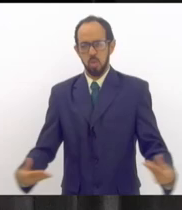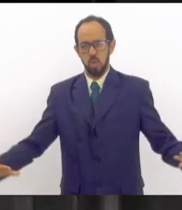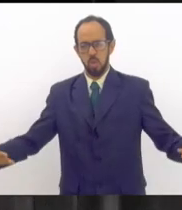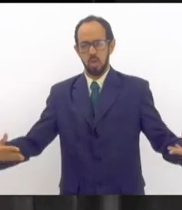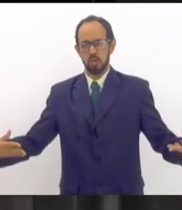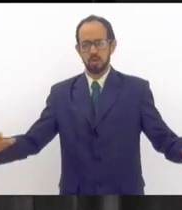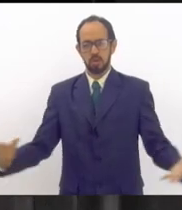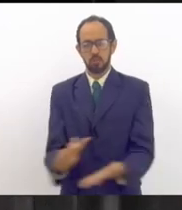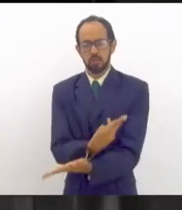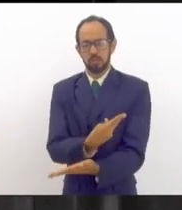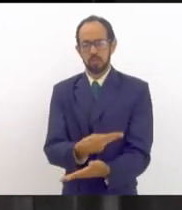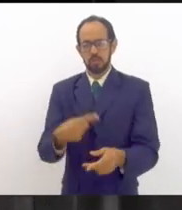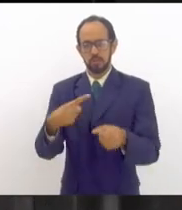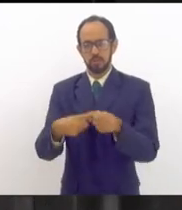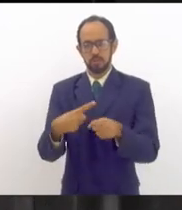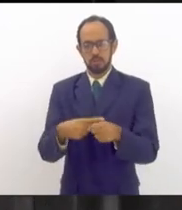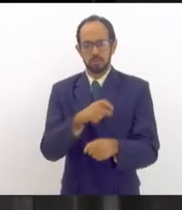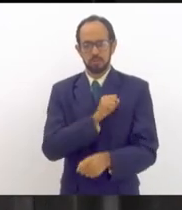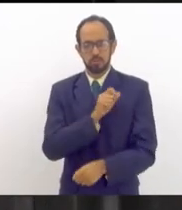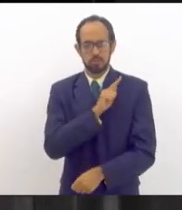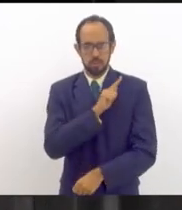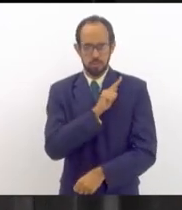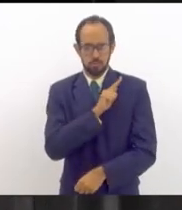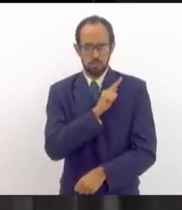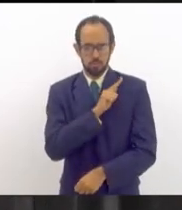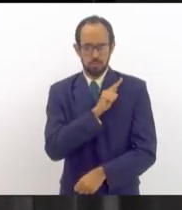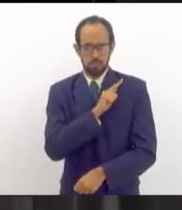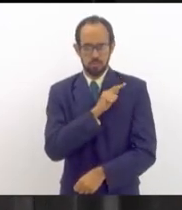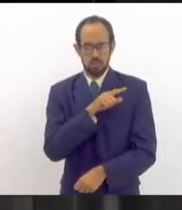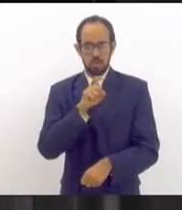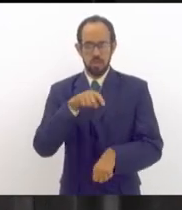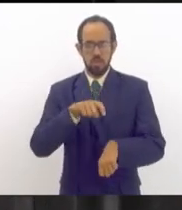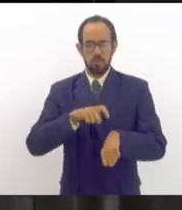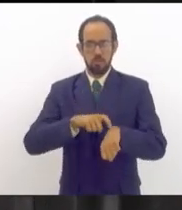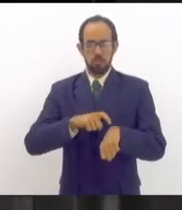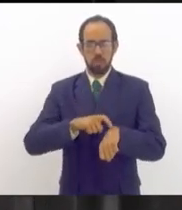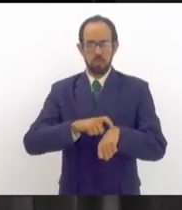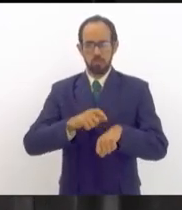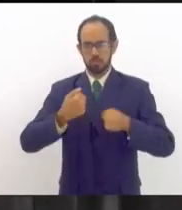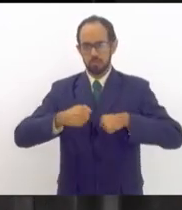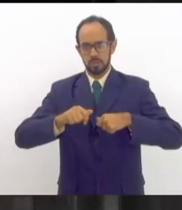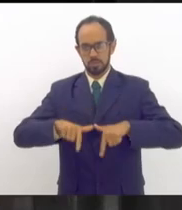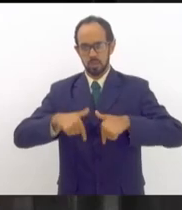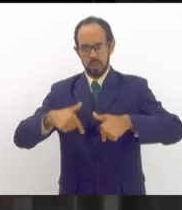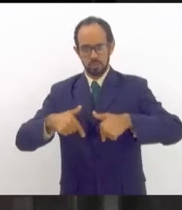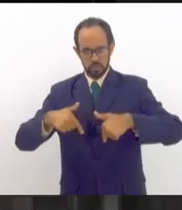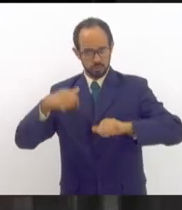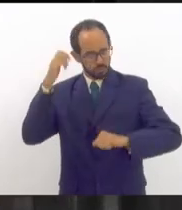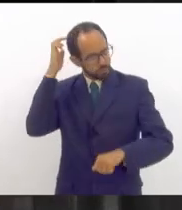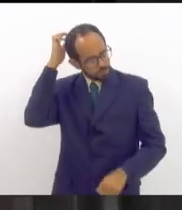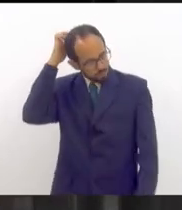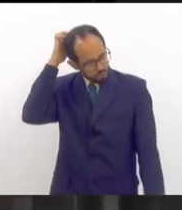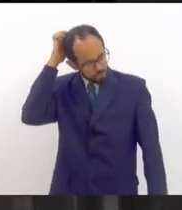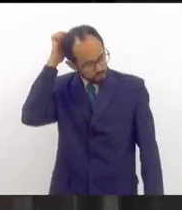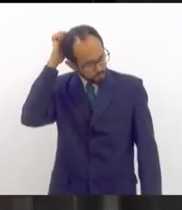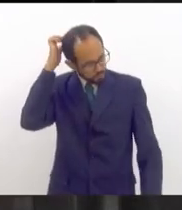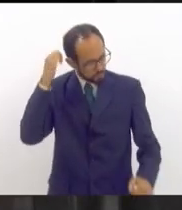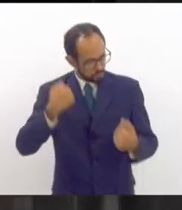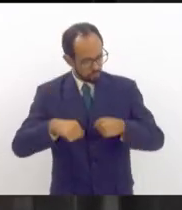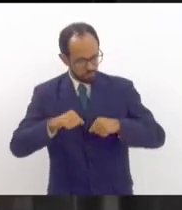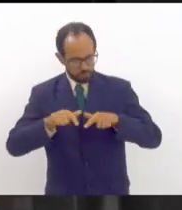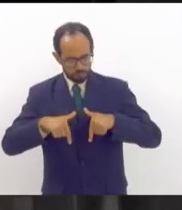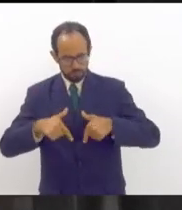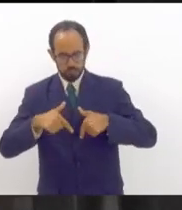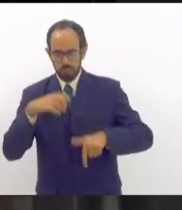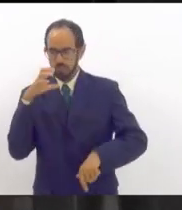abatendo a cidade de São Gonçalo né E esse deve ser um momento de ação Presidente eu acho que a gente é precisa agir muito rápido